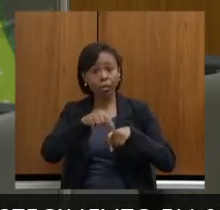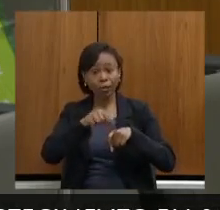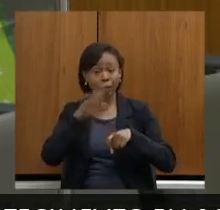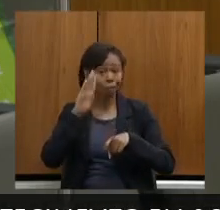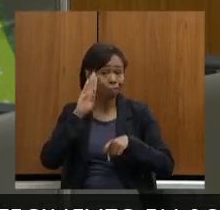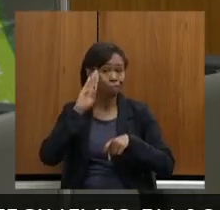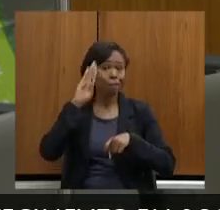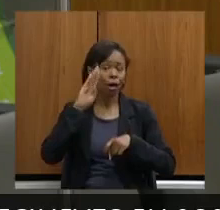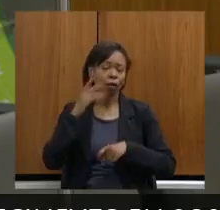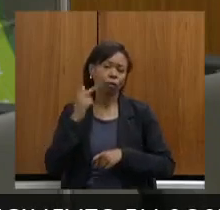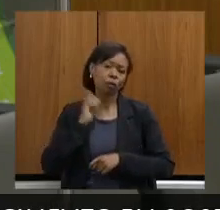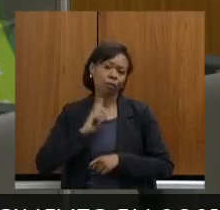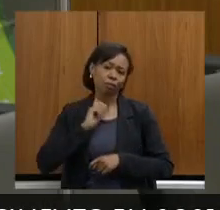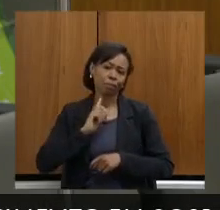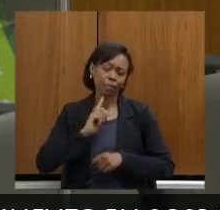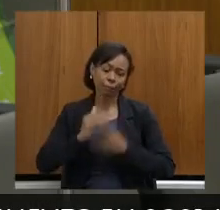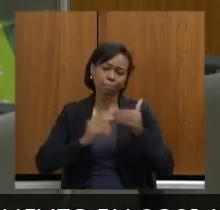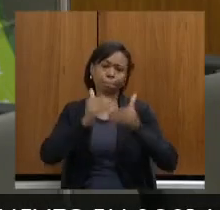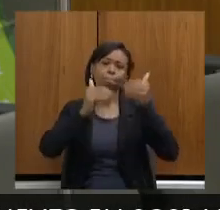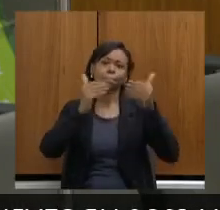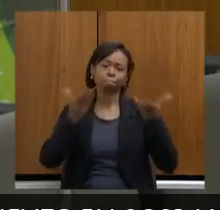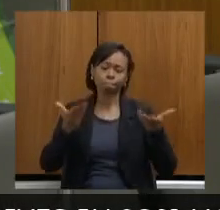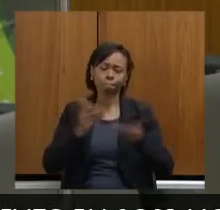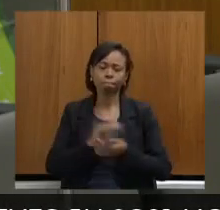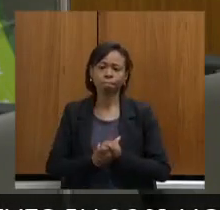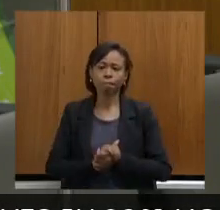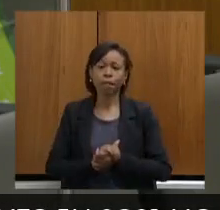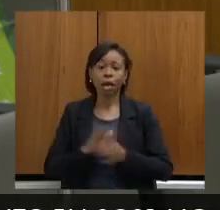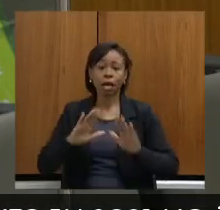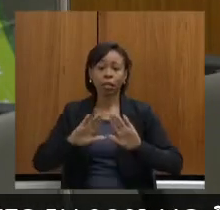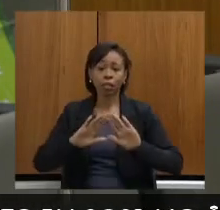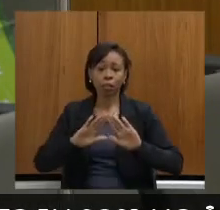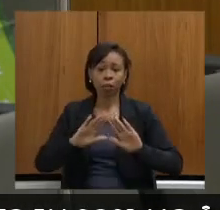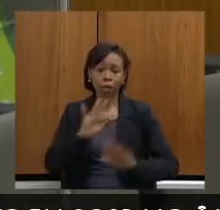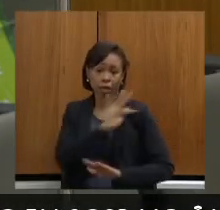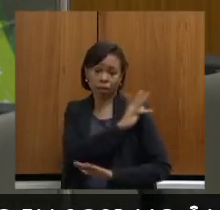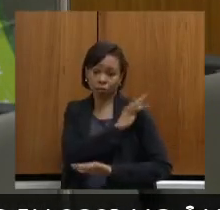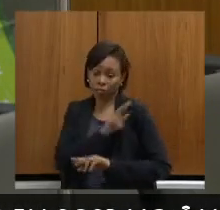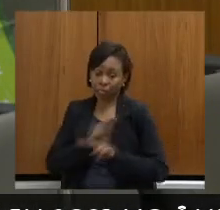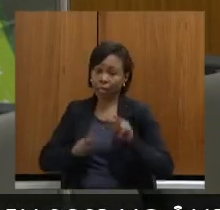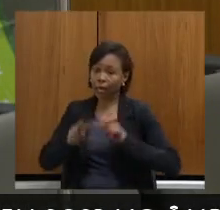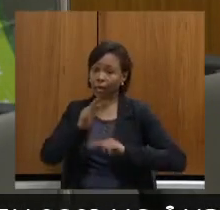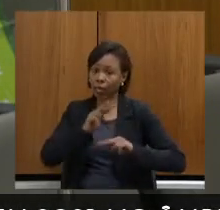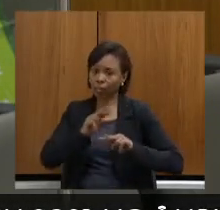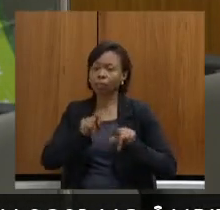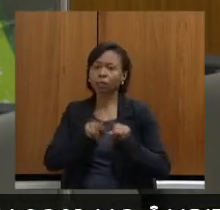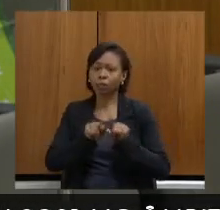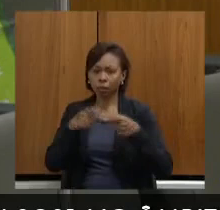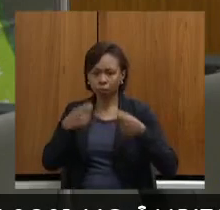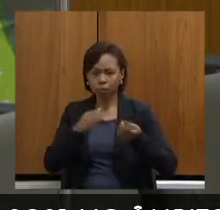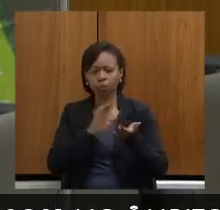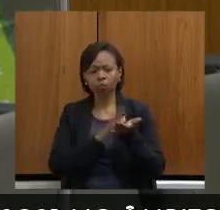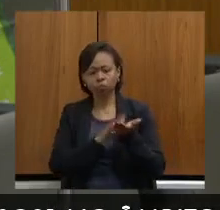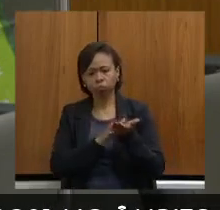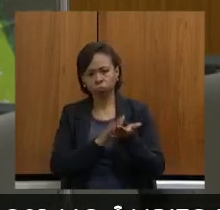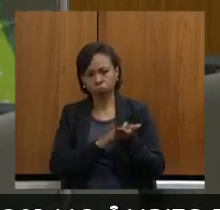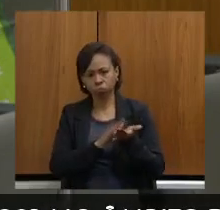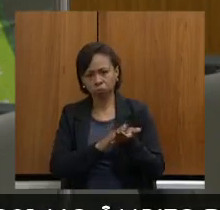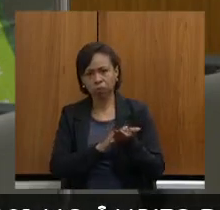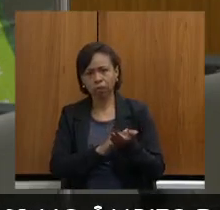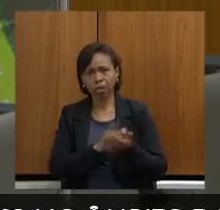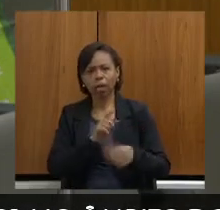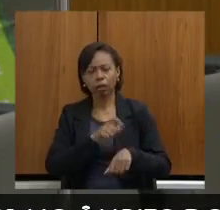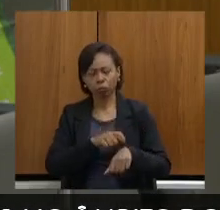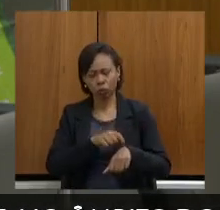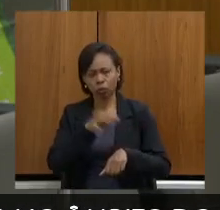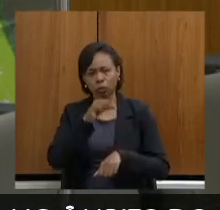frente então o Assembleia fiscaliza tem que ser também o Assembleia parabeniza quando se quando a necessários